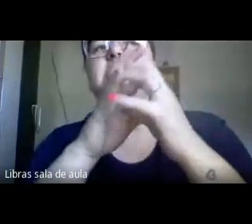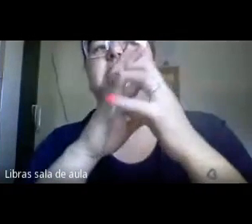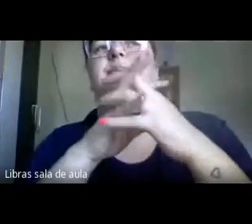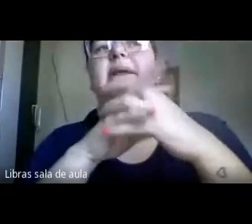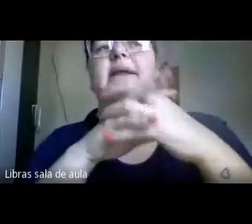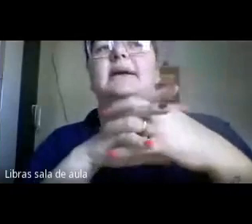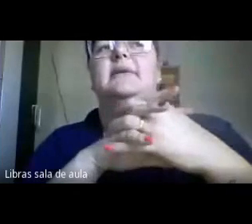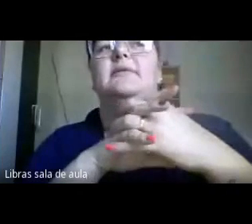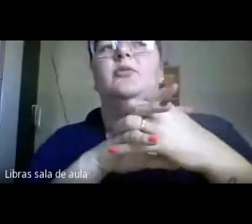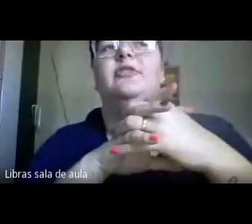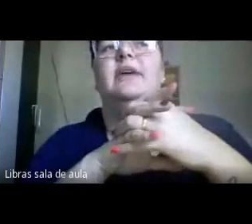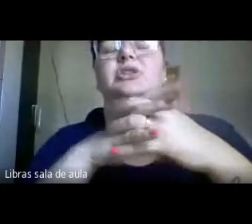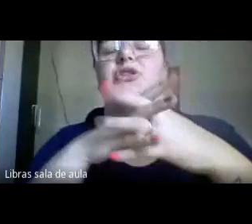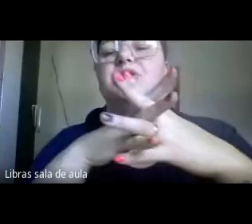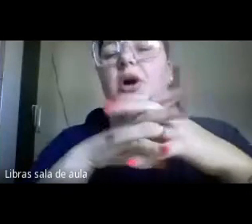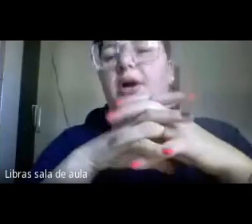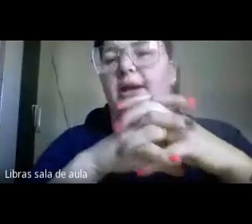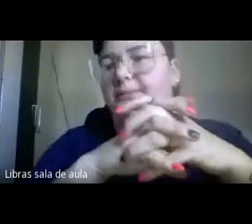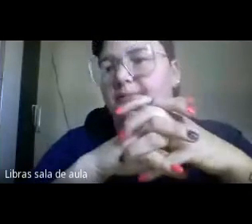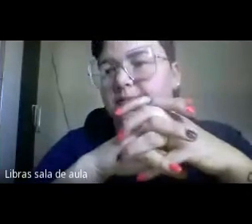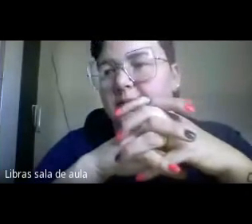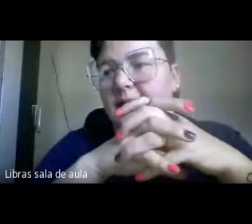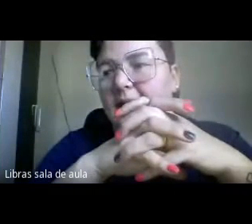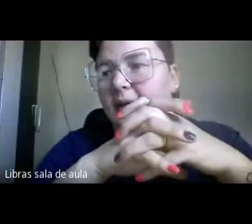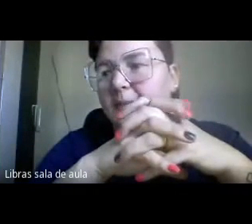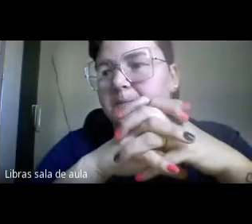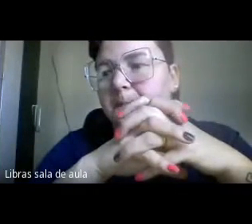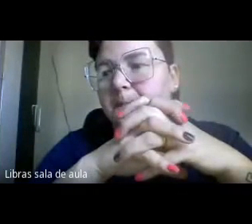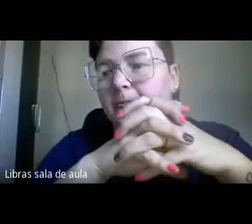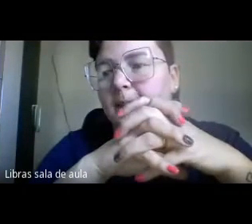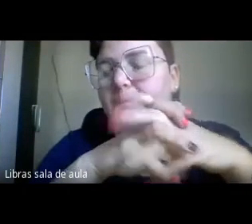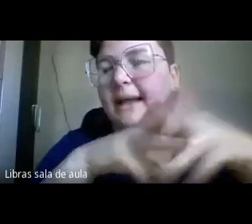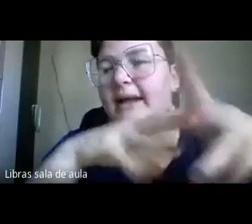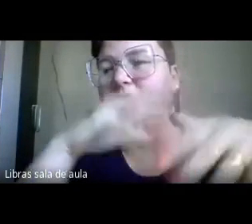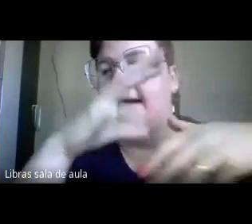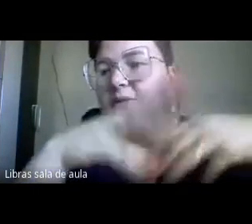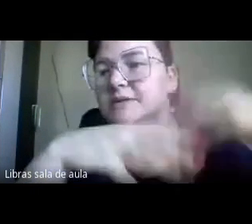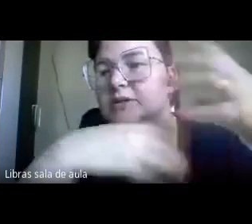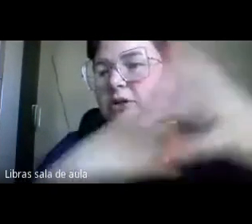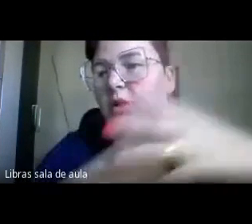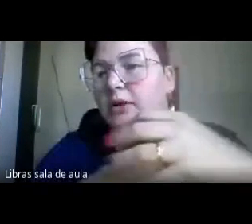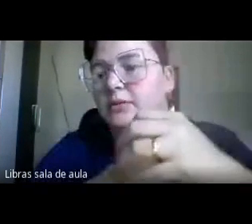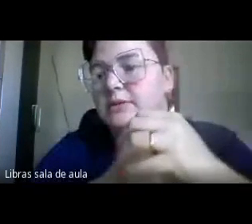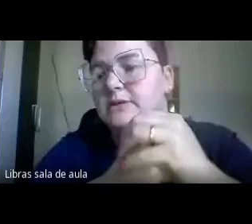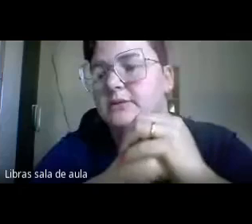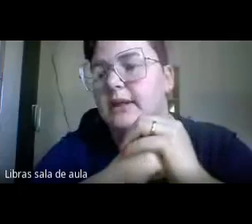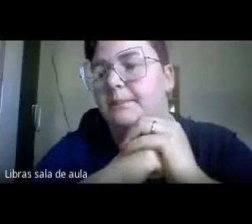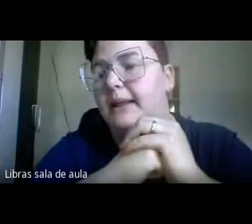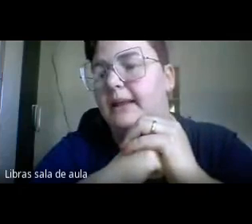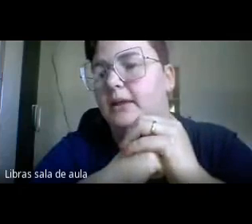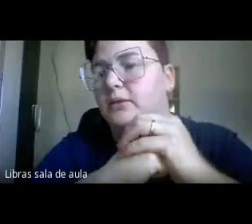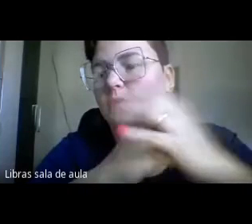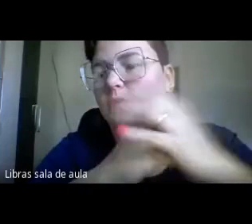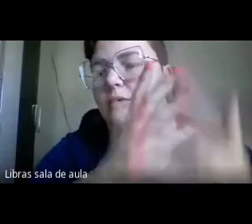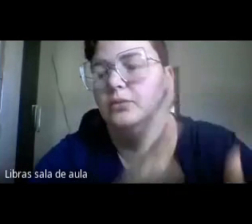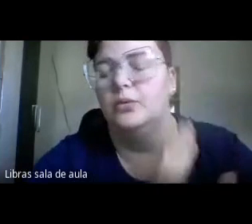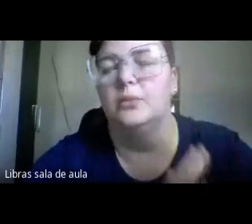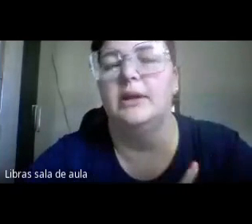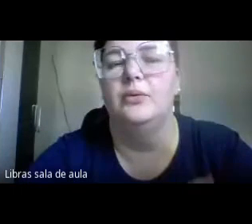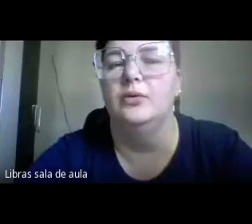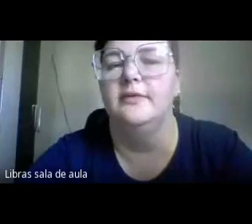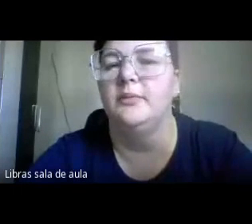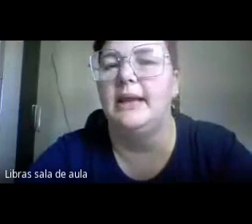na disciplina, vamos ver, de história, né? Pegar fatos históricos, dependendo